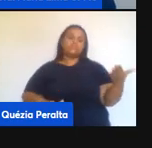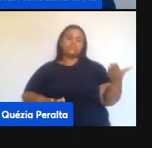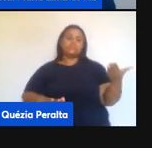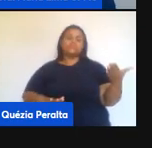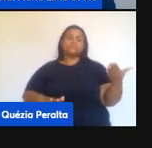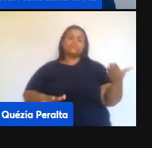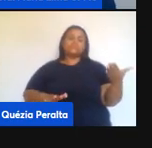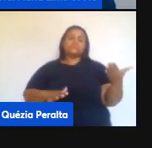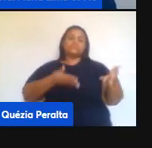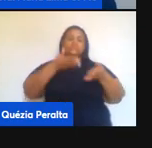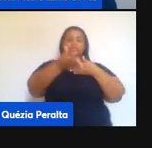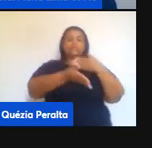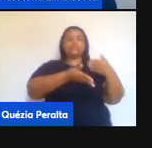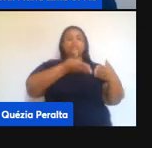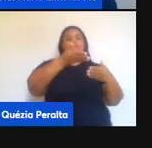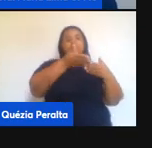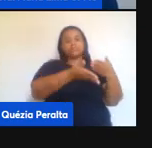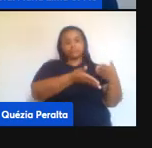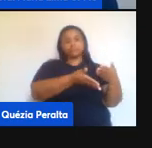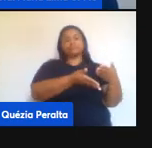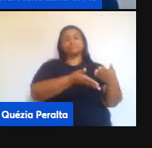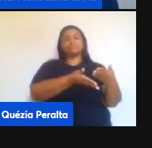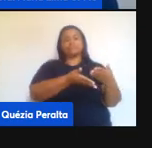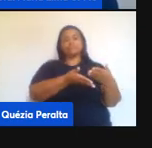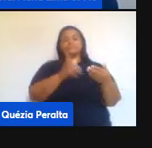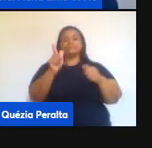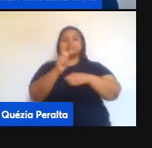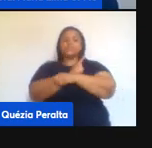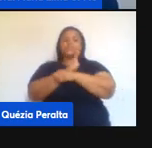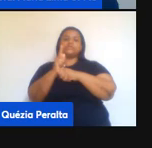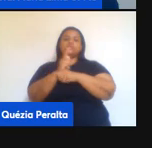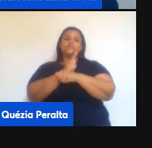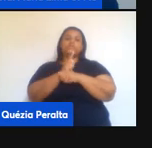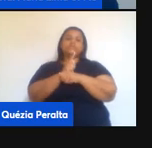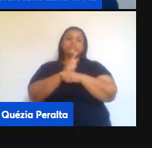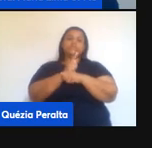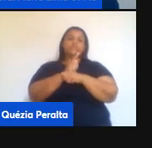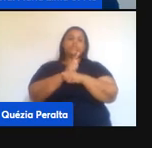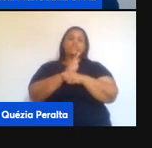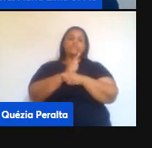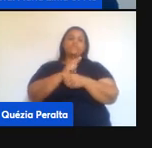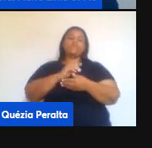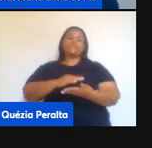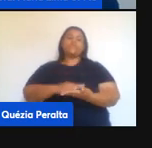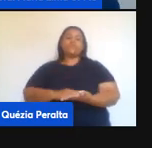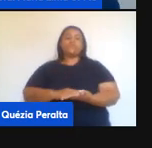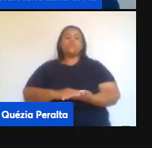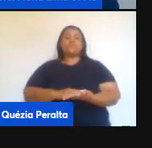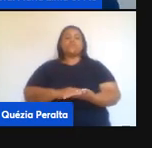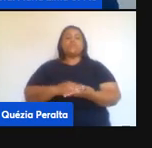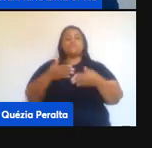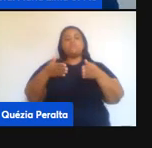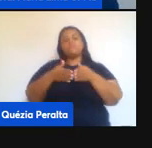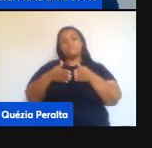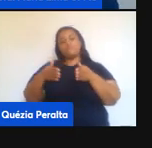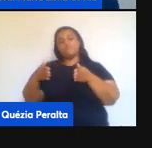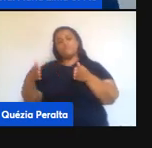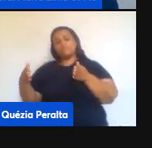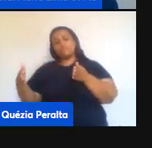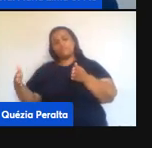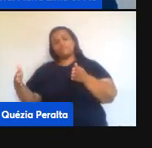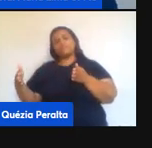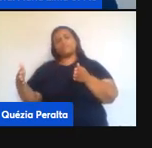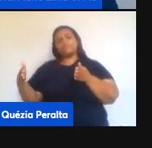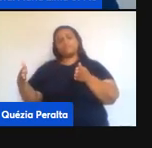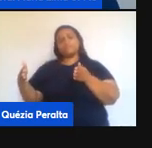momento. Né? E isso não é efetivamente um momento em que nós pensamos o tempo